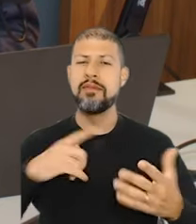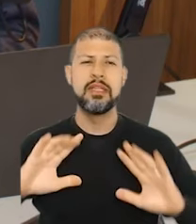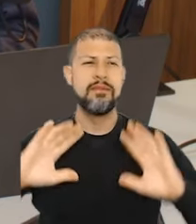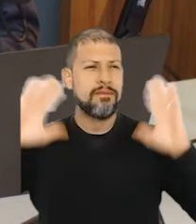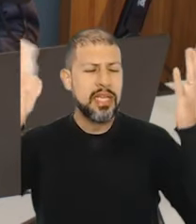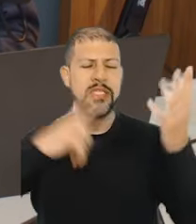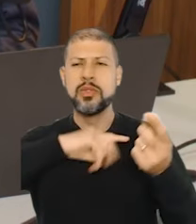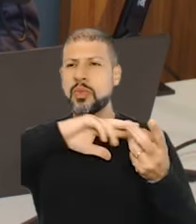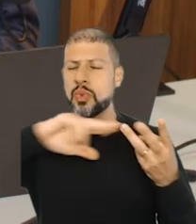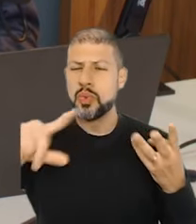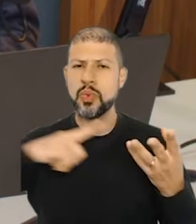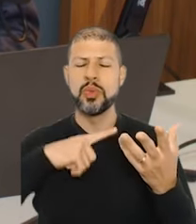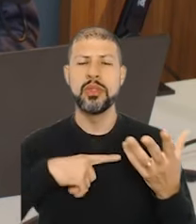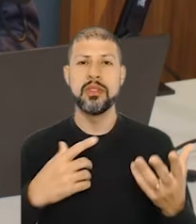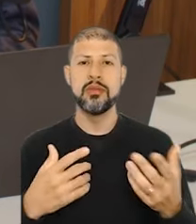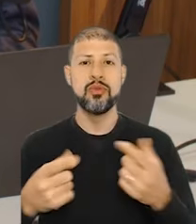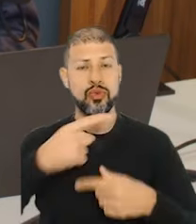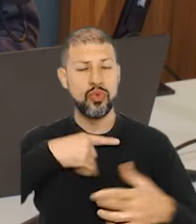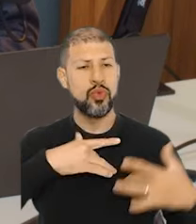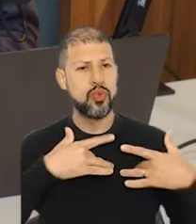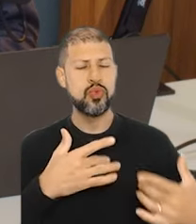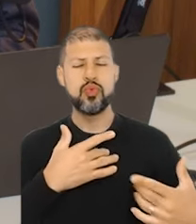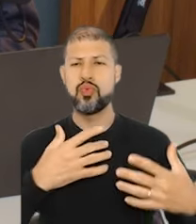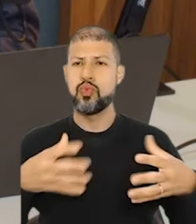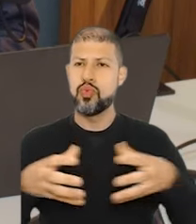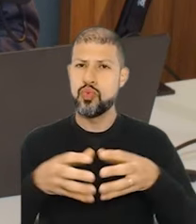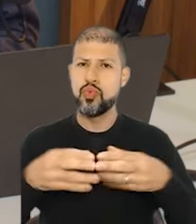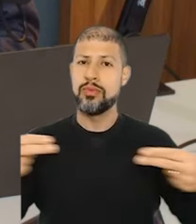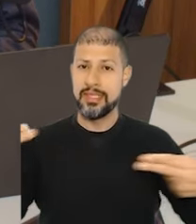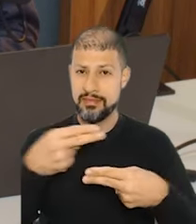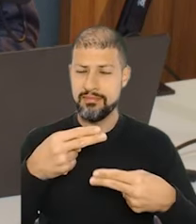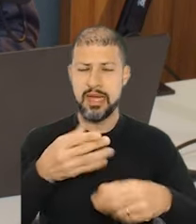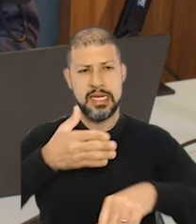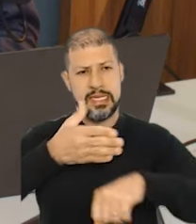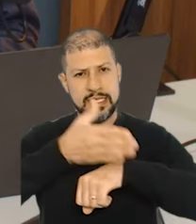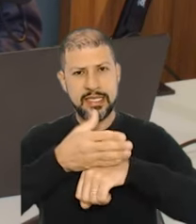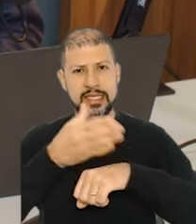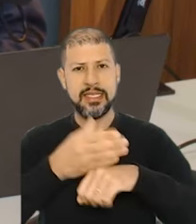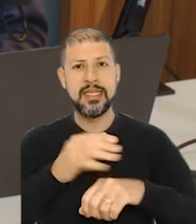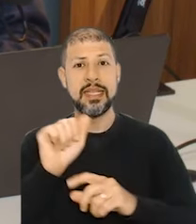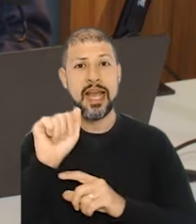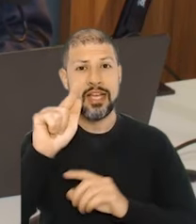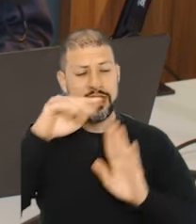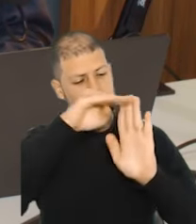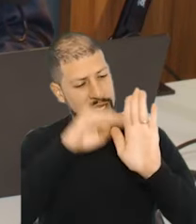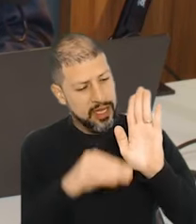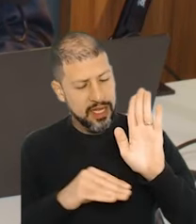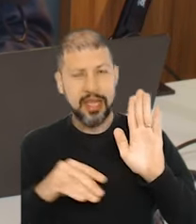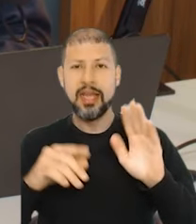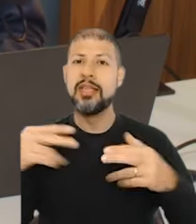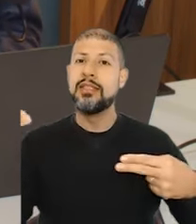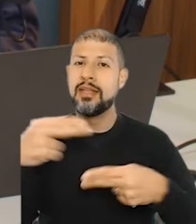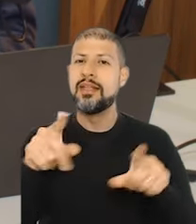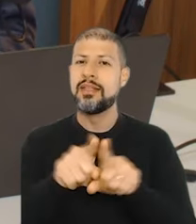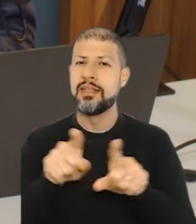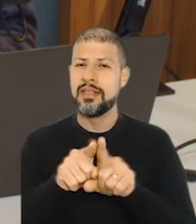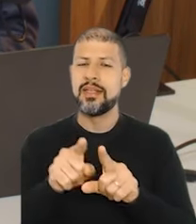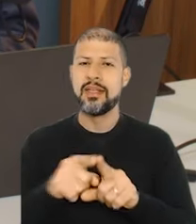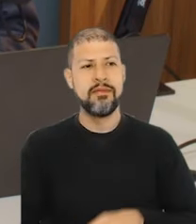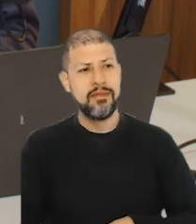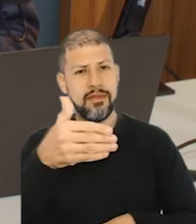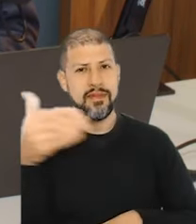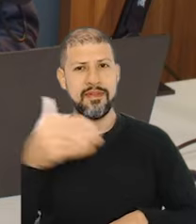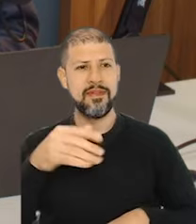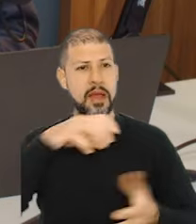eventos então contem conosco contem com a equipe sebrai acesse aí a agenda digital do sebrai também compareça as nossas